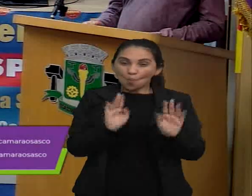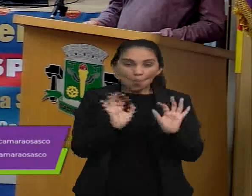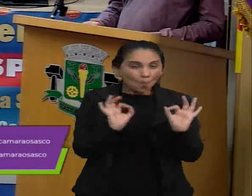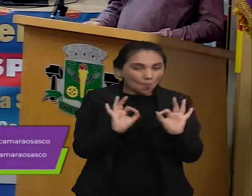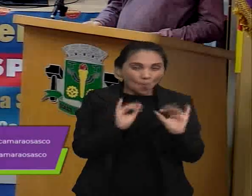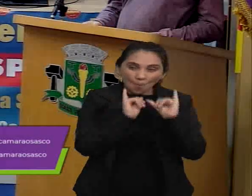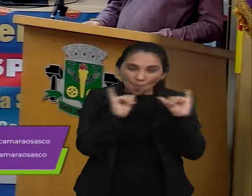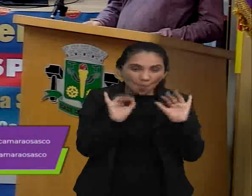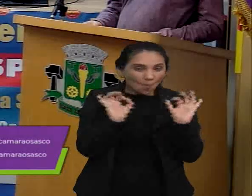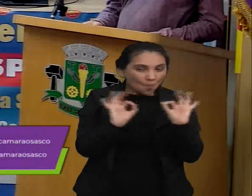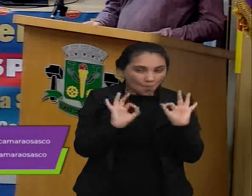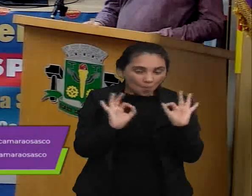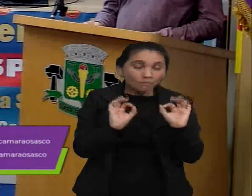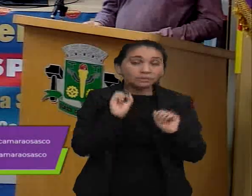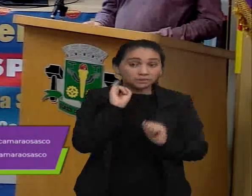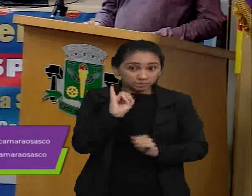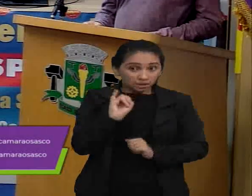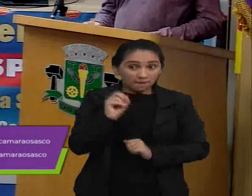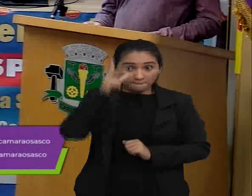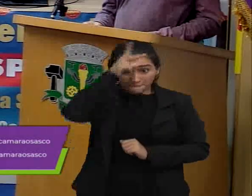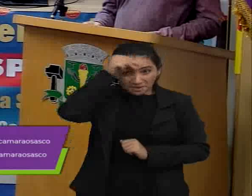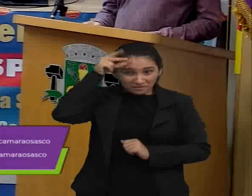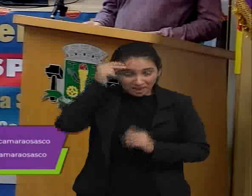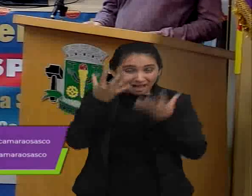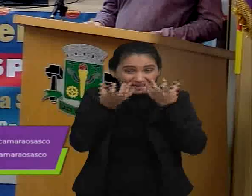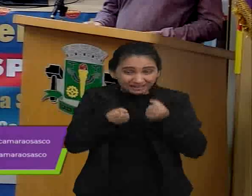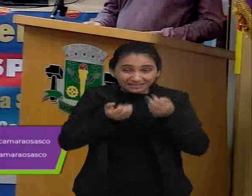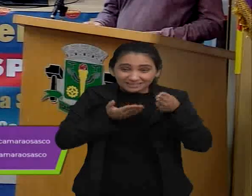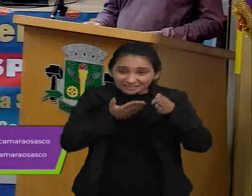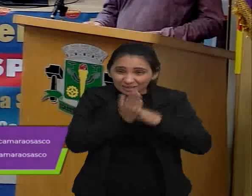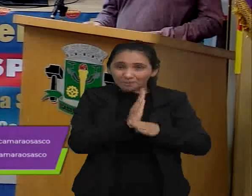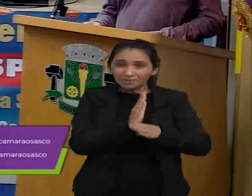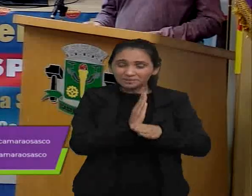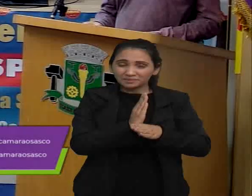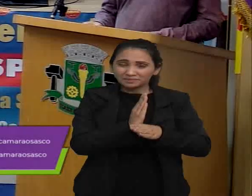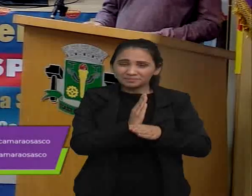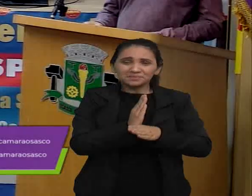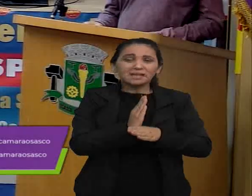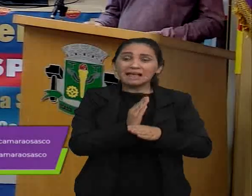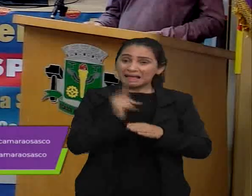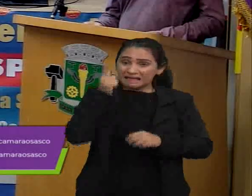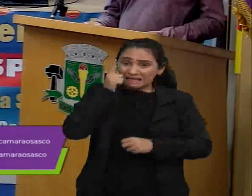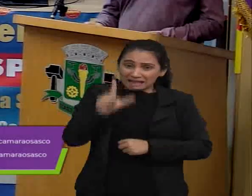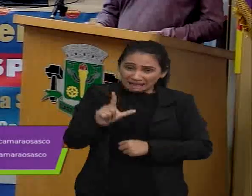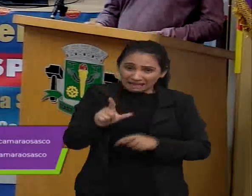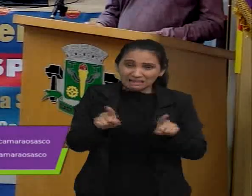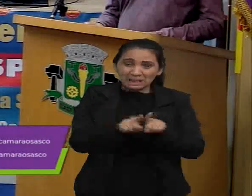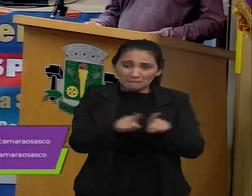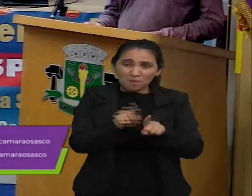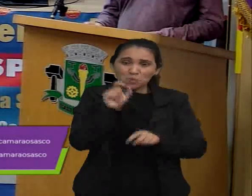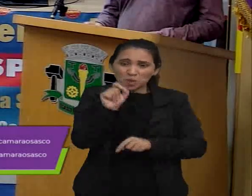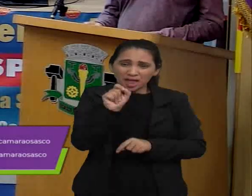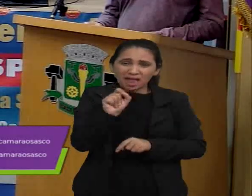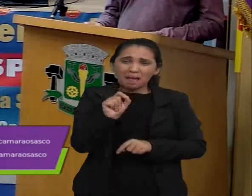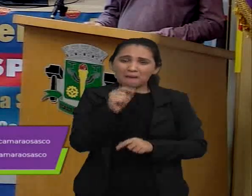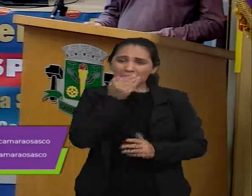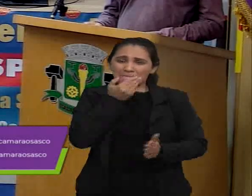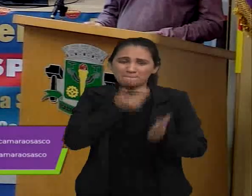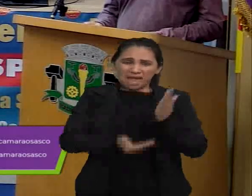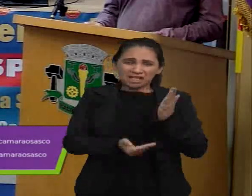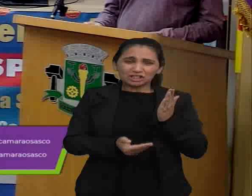aderir, Osasco não ganha e nem antecipa absolutamente